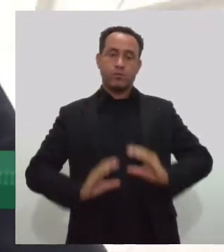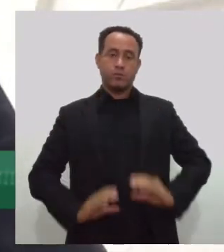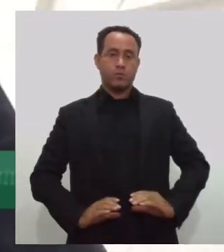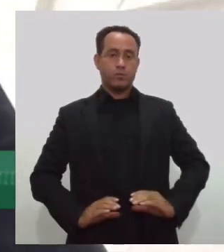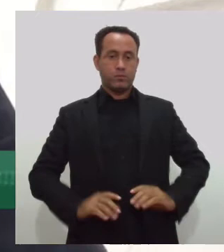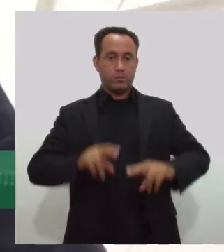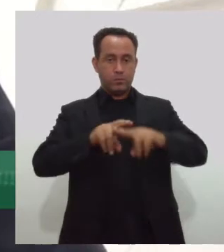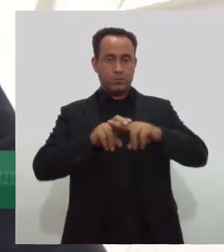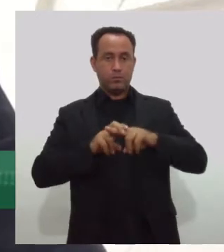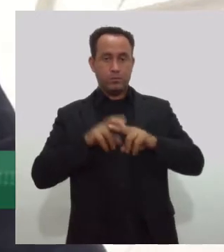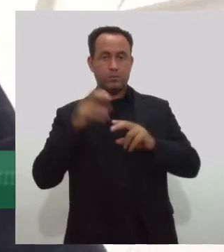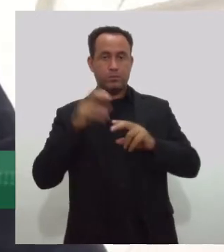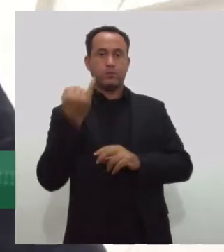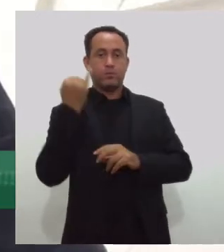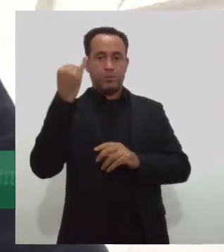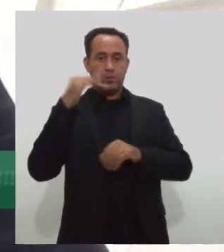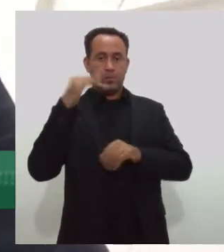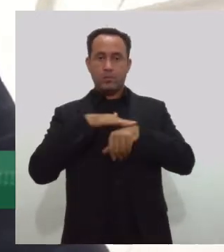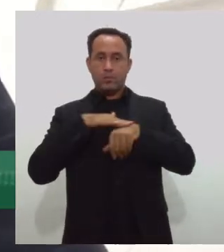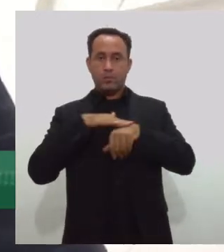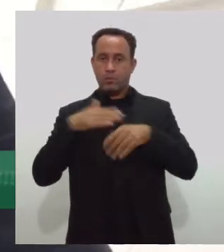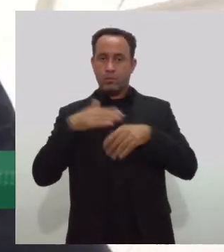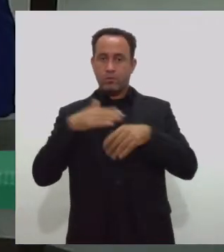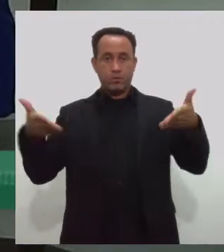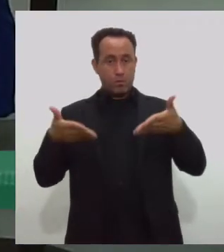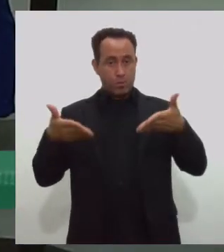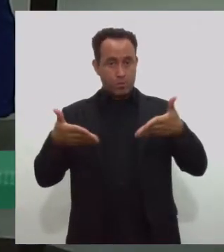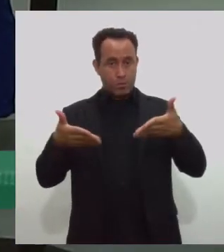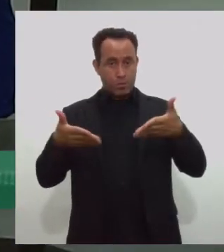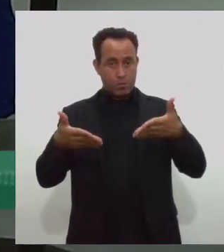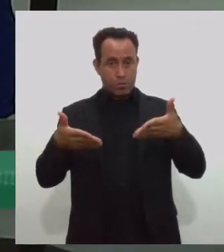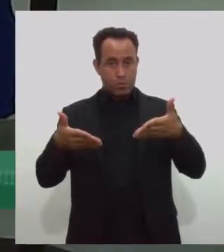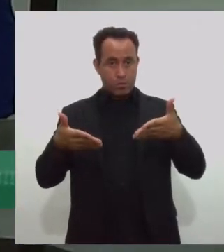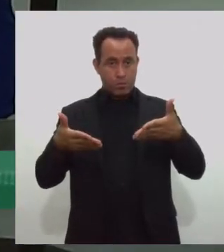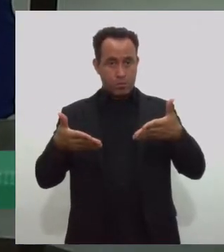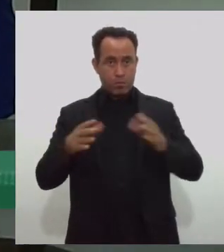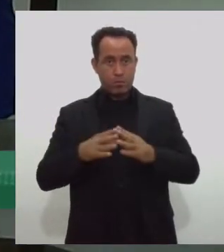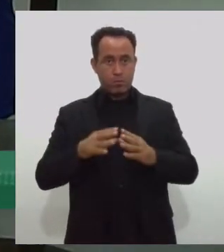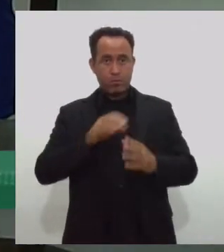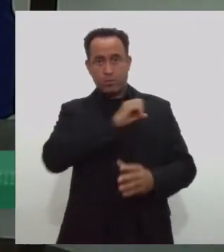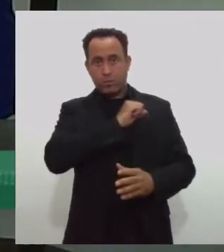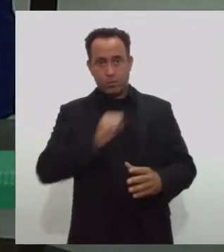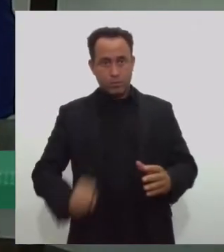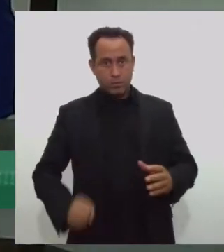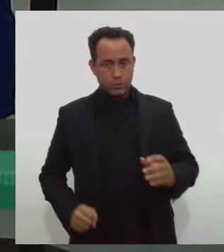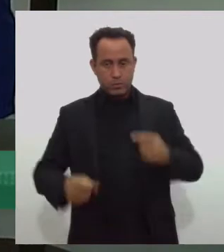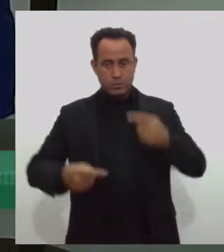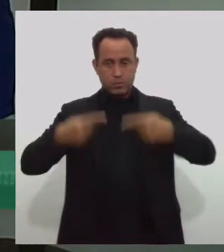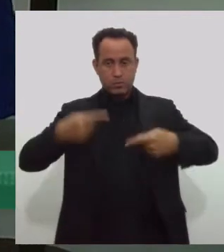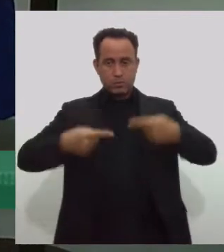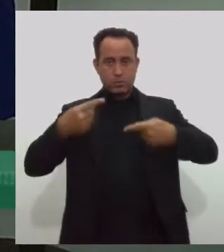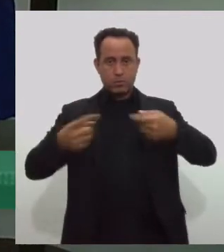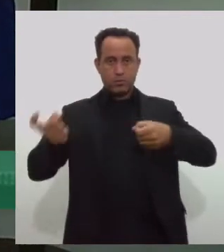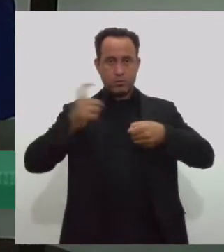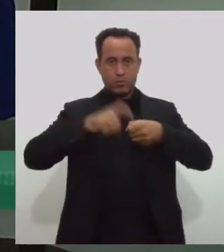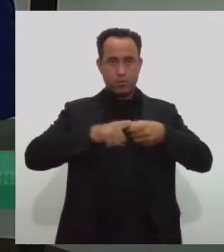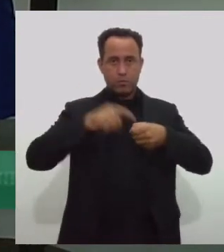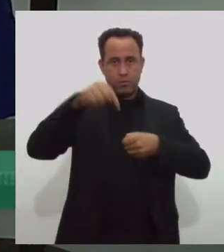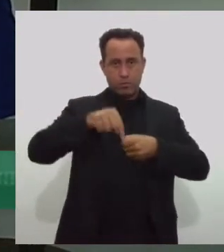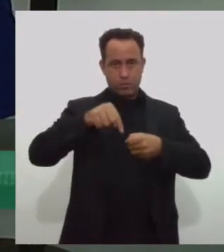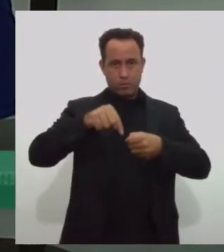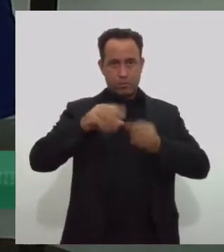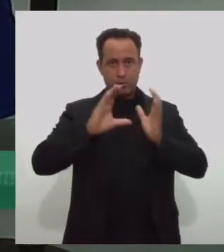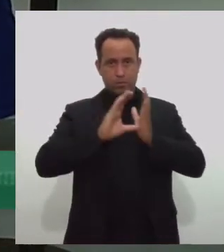isso importantíssima essa nossa conversa de agora. E aí os senadores discutem, né, e depois volta de novo para a Câmara dos